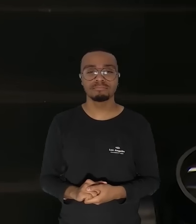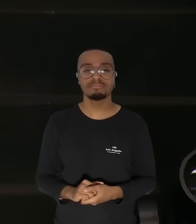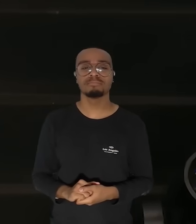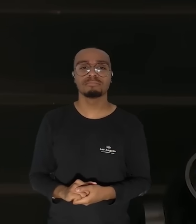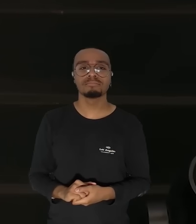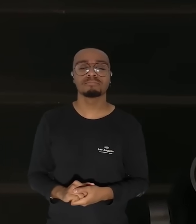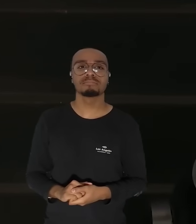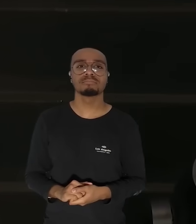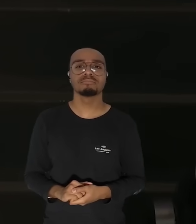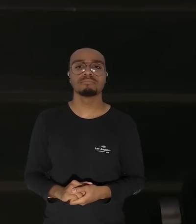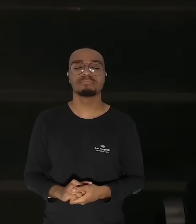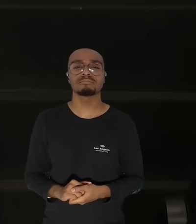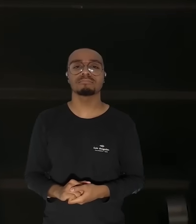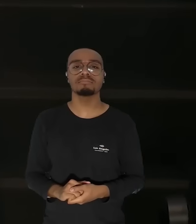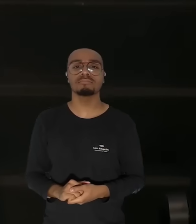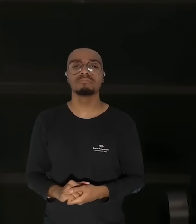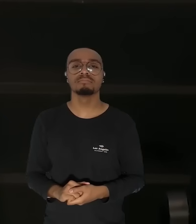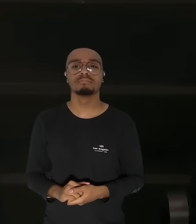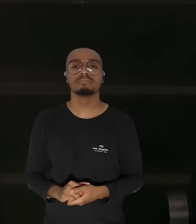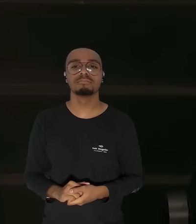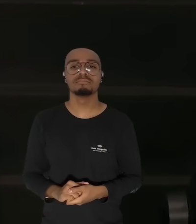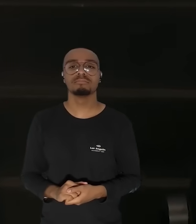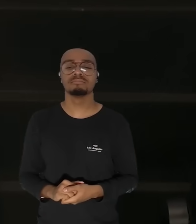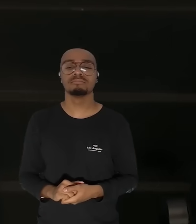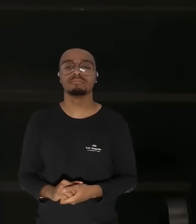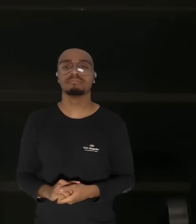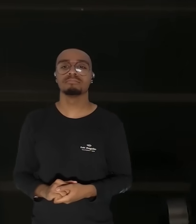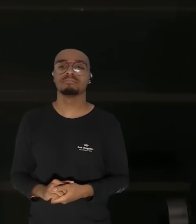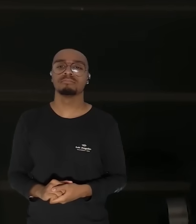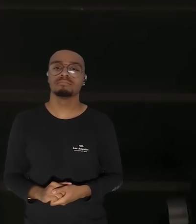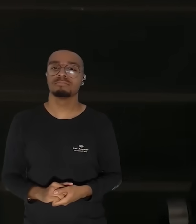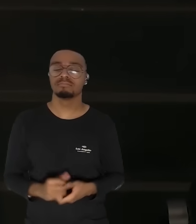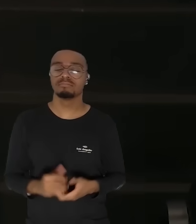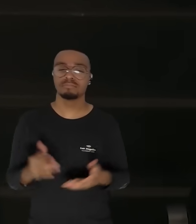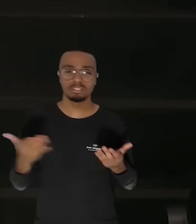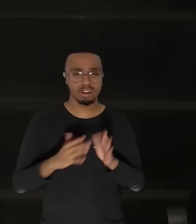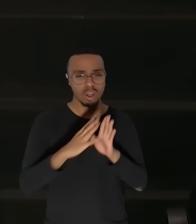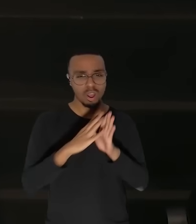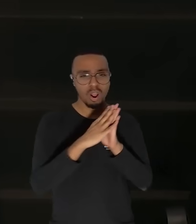Labachore, me canta, labachore. Começa a repetir para você: Deus é bom,